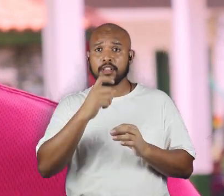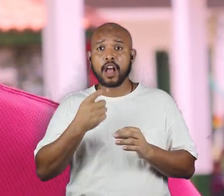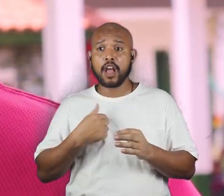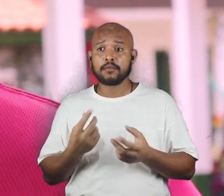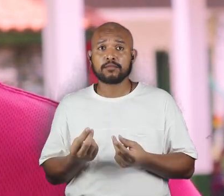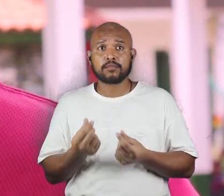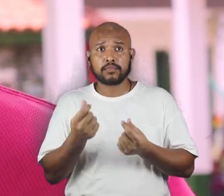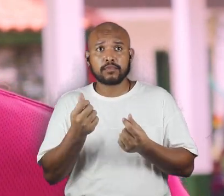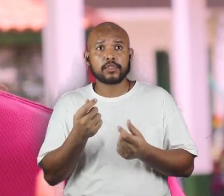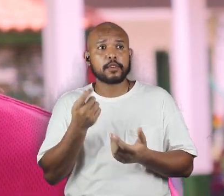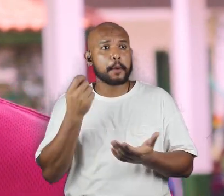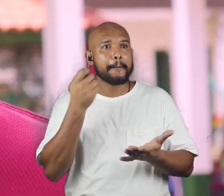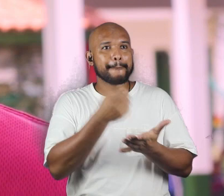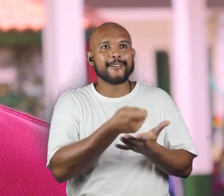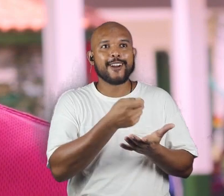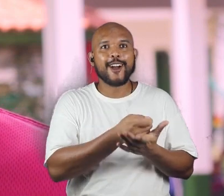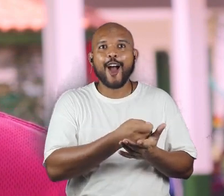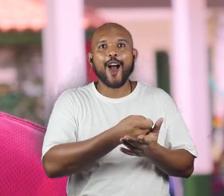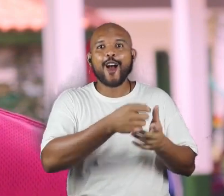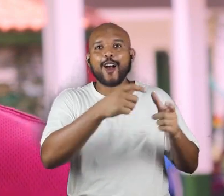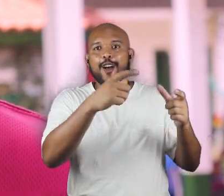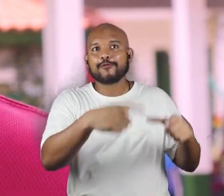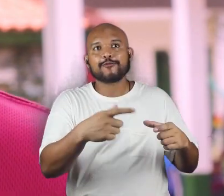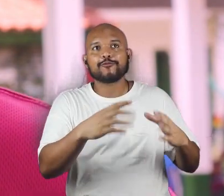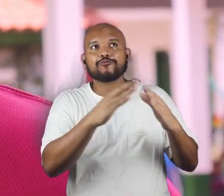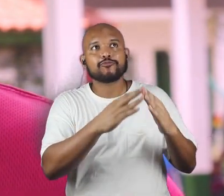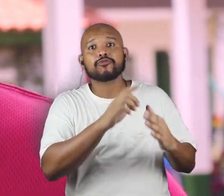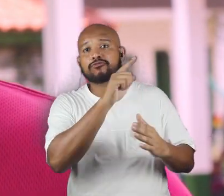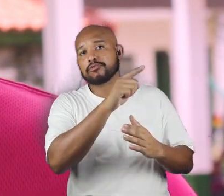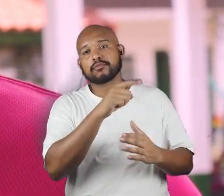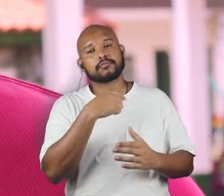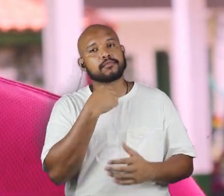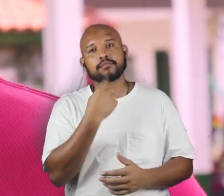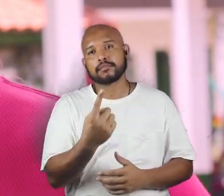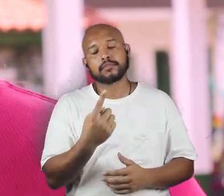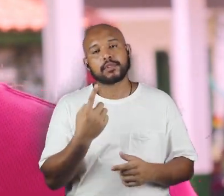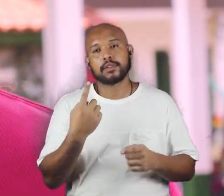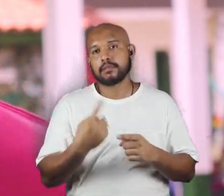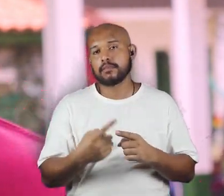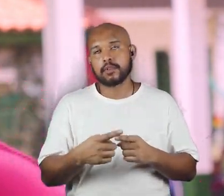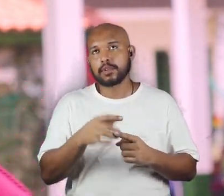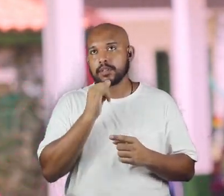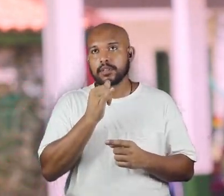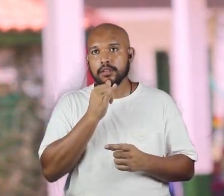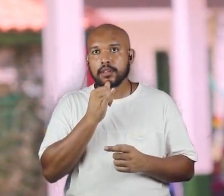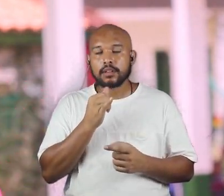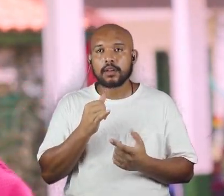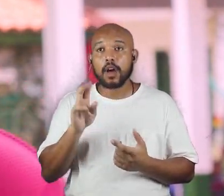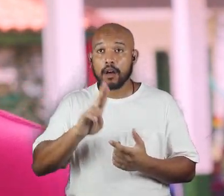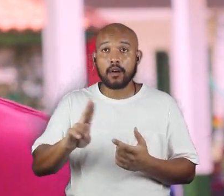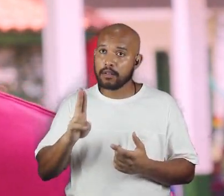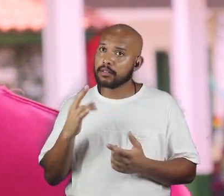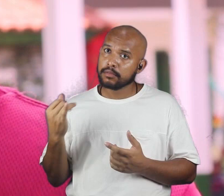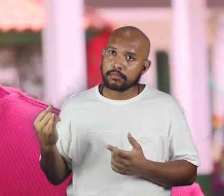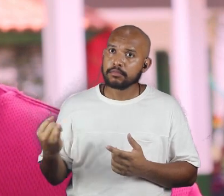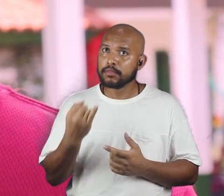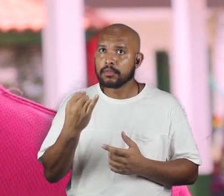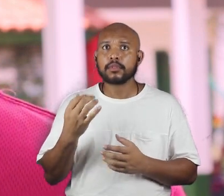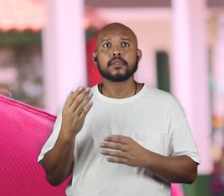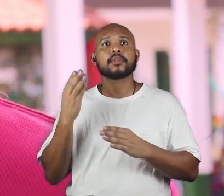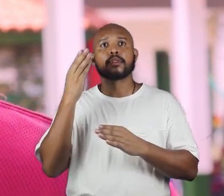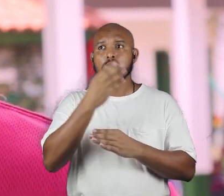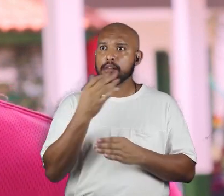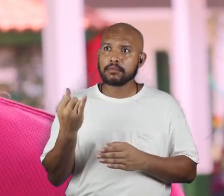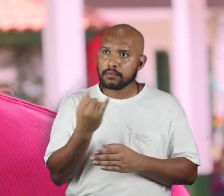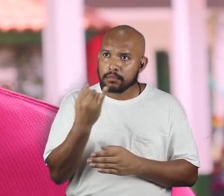e não tive a condição de continuar, né? Porque isso para nós hoje se torna uma coisa